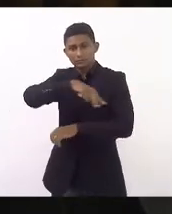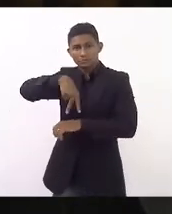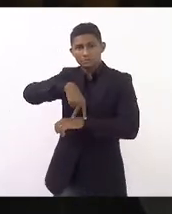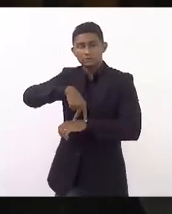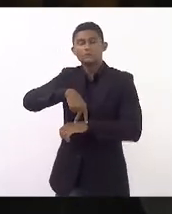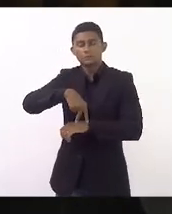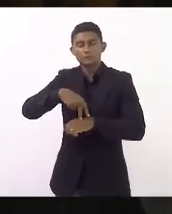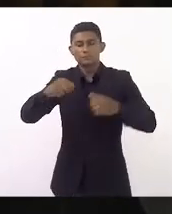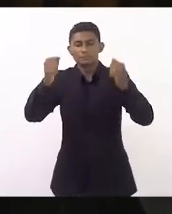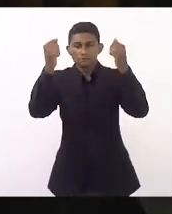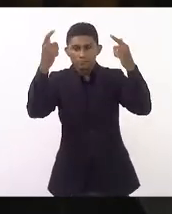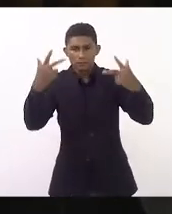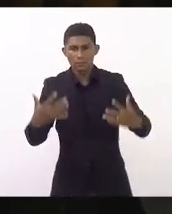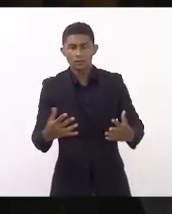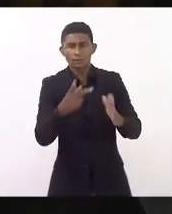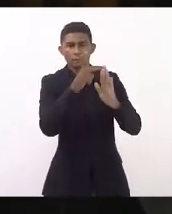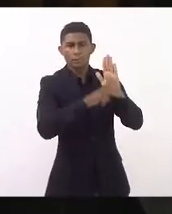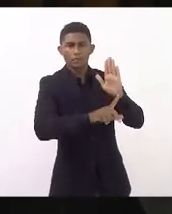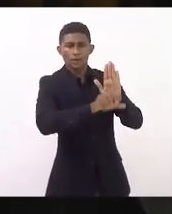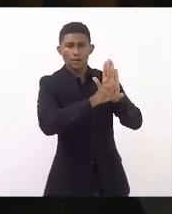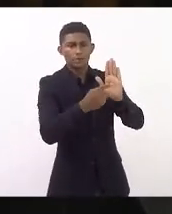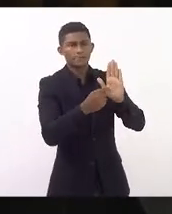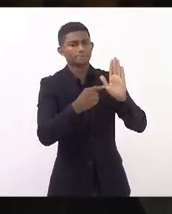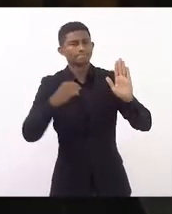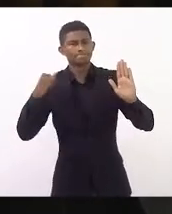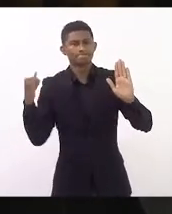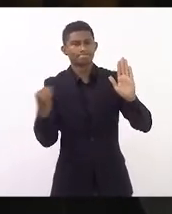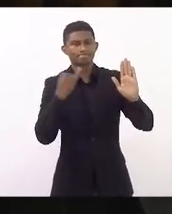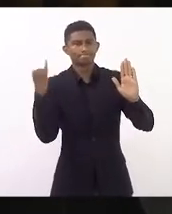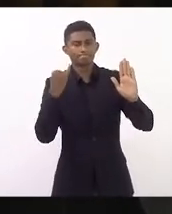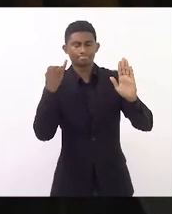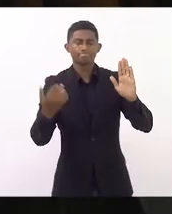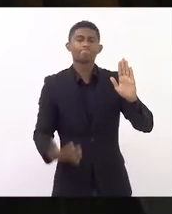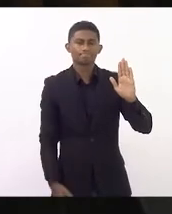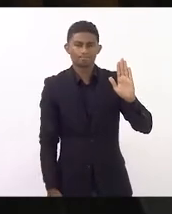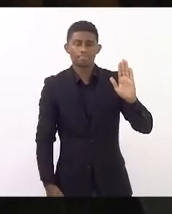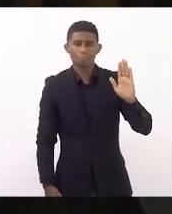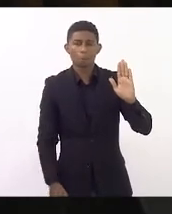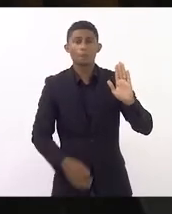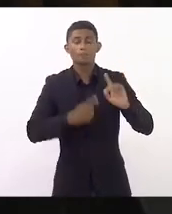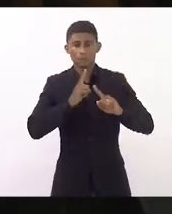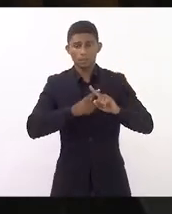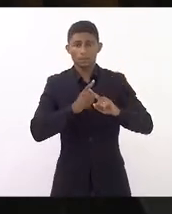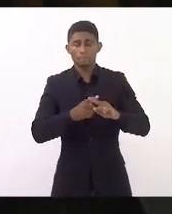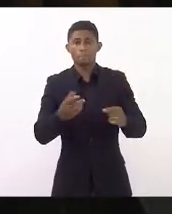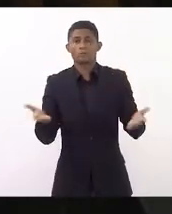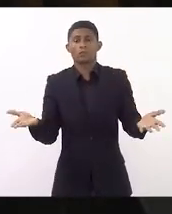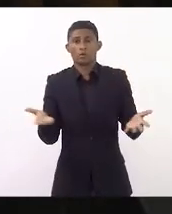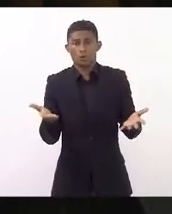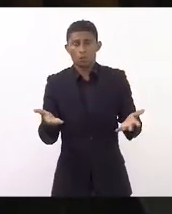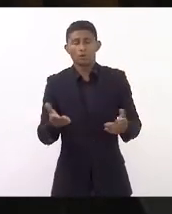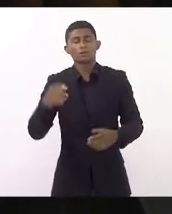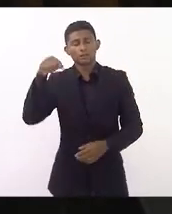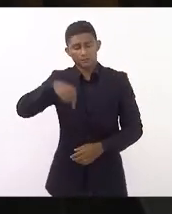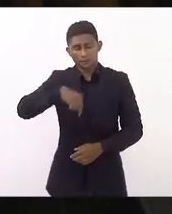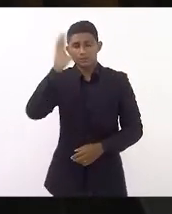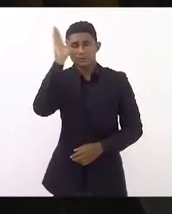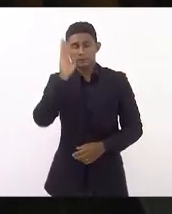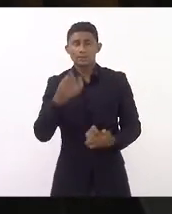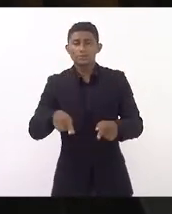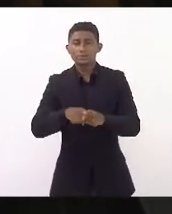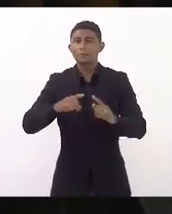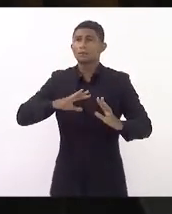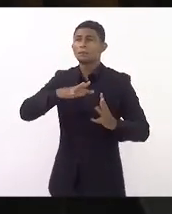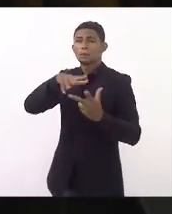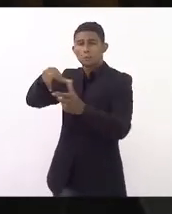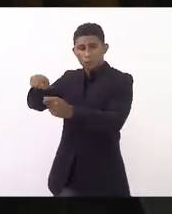projeto é importante, responde a uma questão que hoje atinge a produção agrícola do Brasil e do mundo